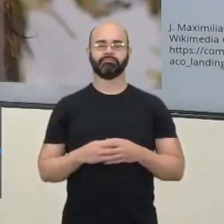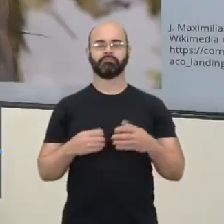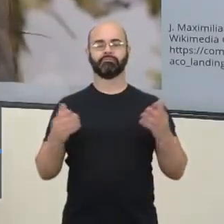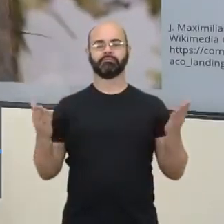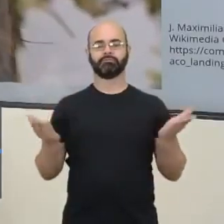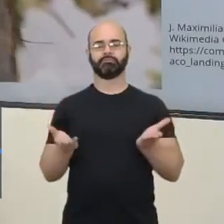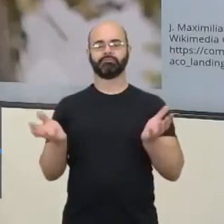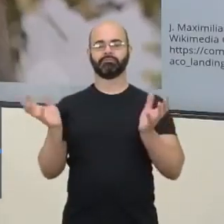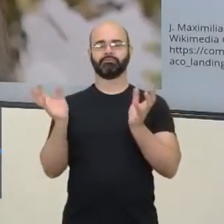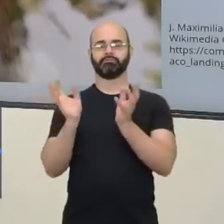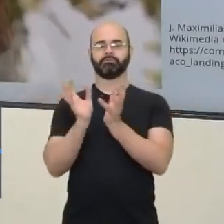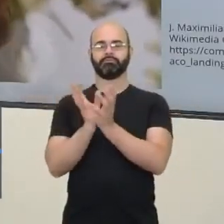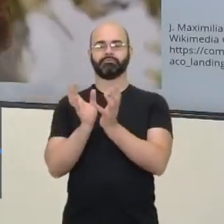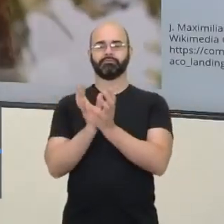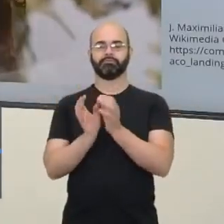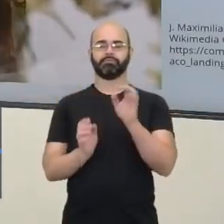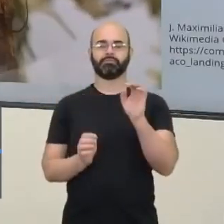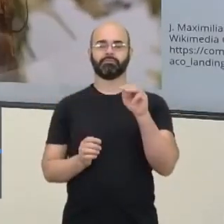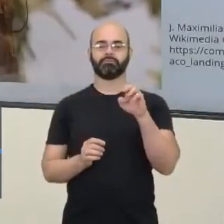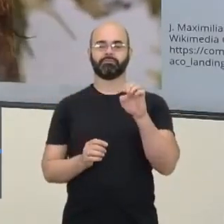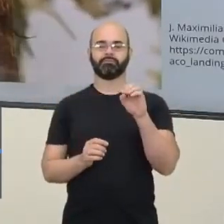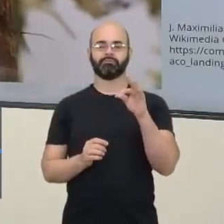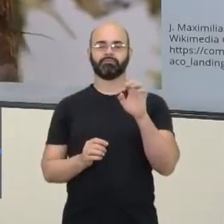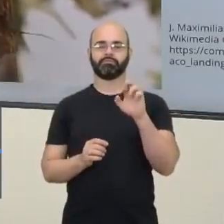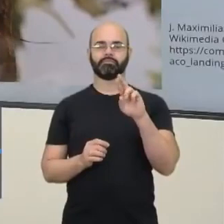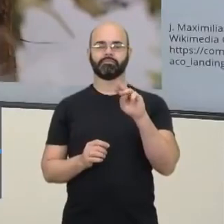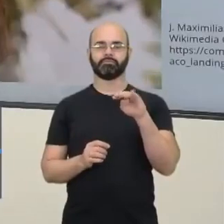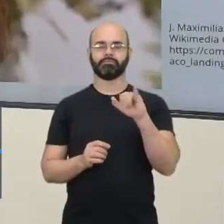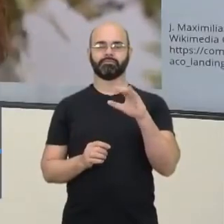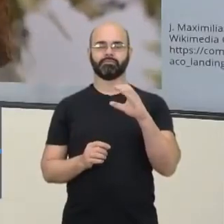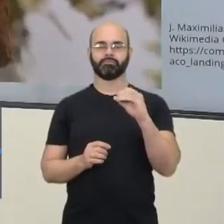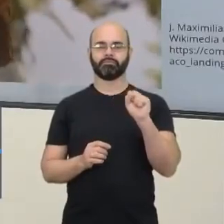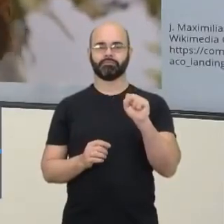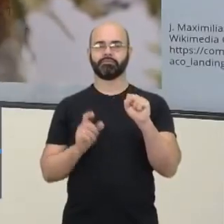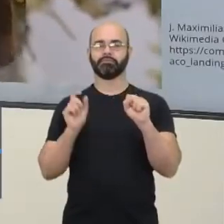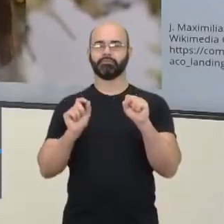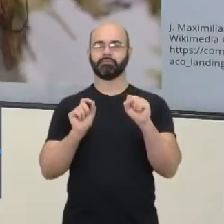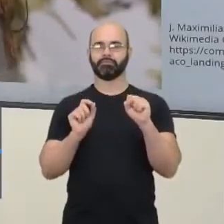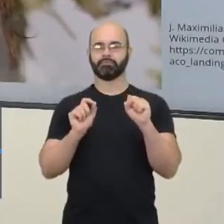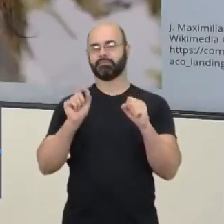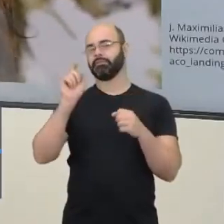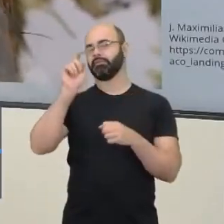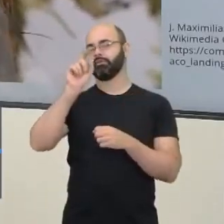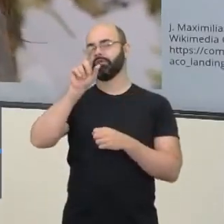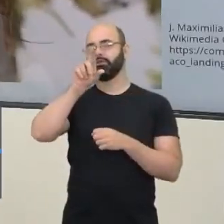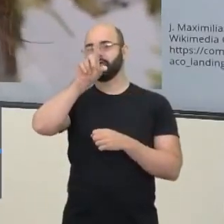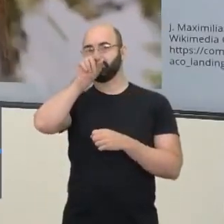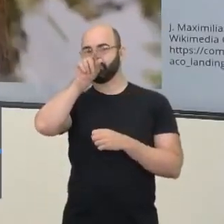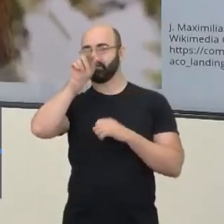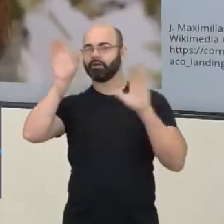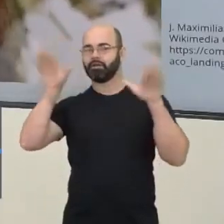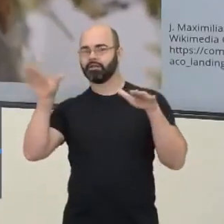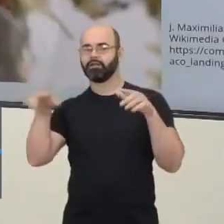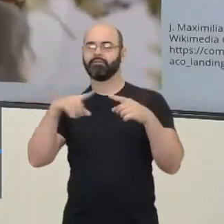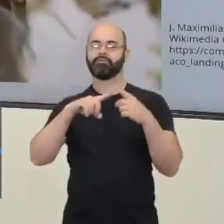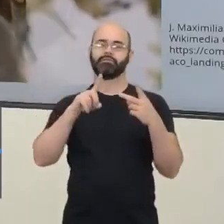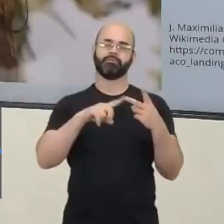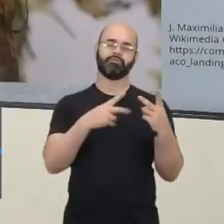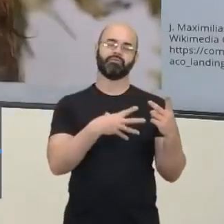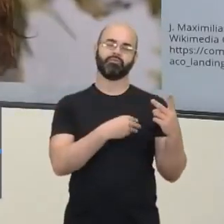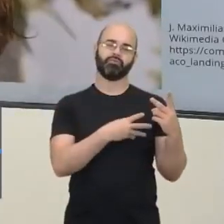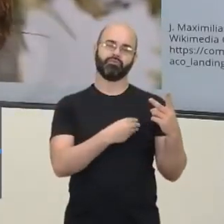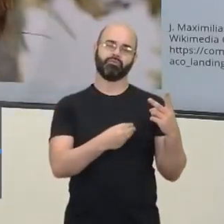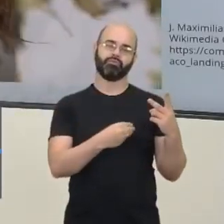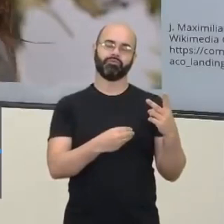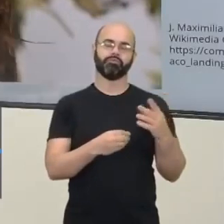grupo dos homeotérmicos, que são as aves e os mamíferos. Tá bom? Eu vou começar aqui com a ave, vocês vão observar